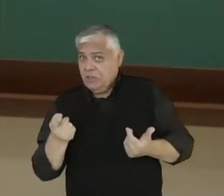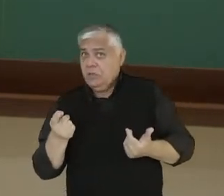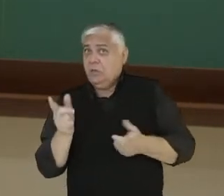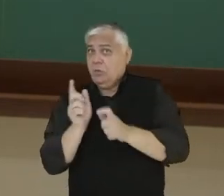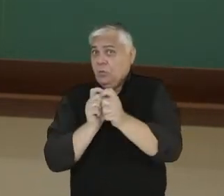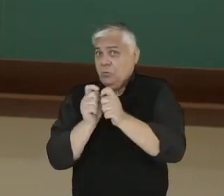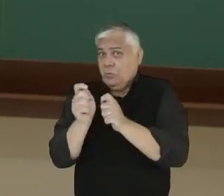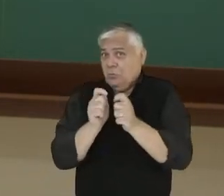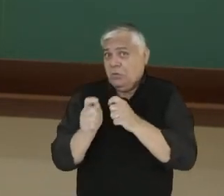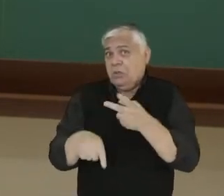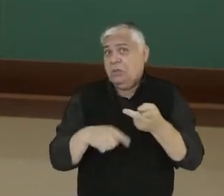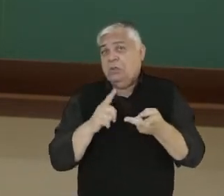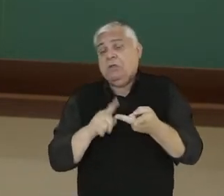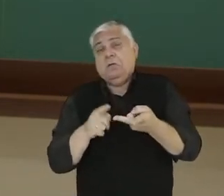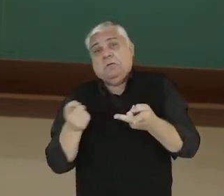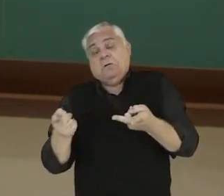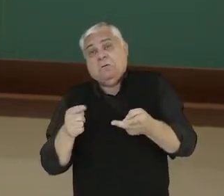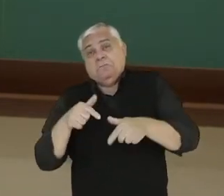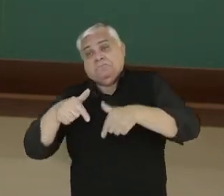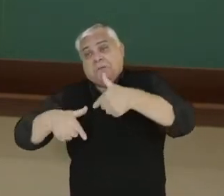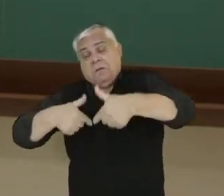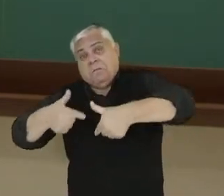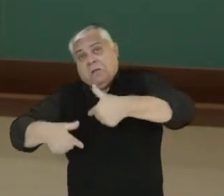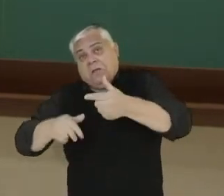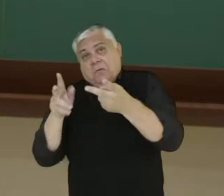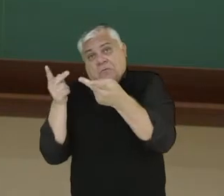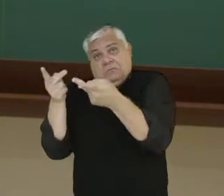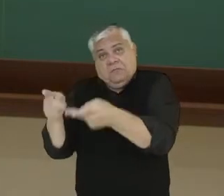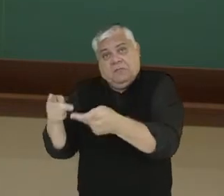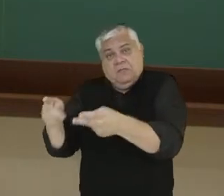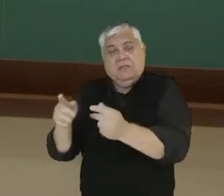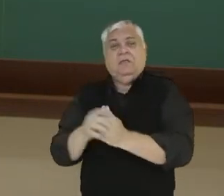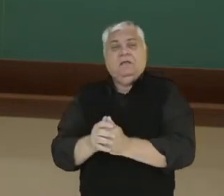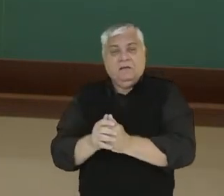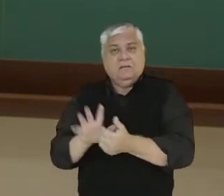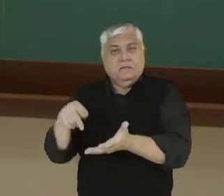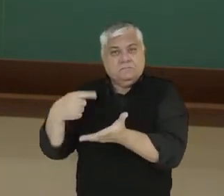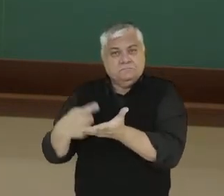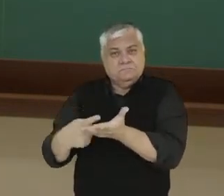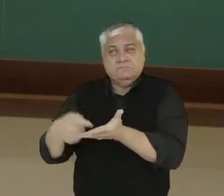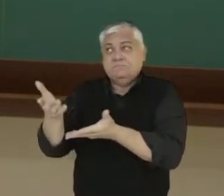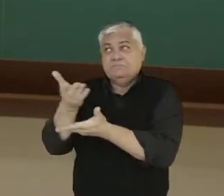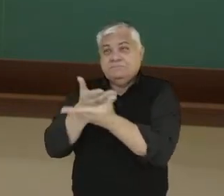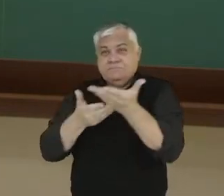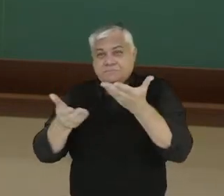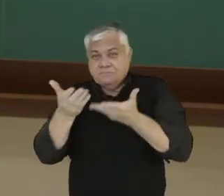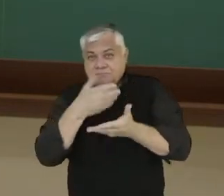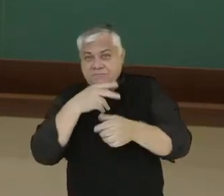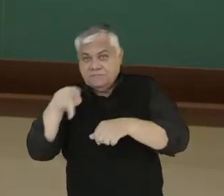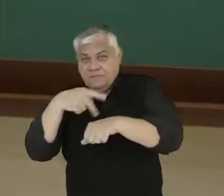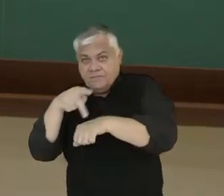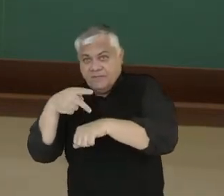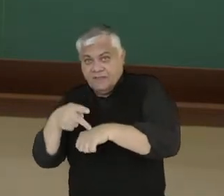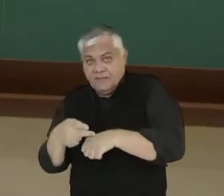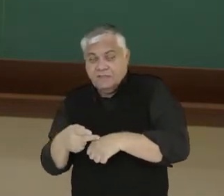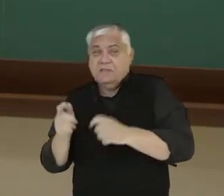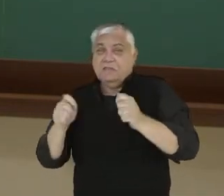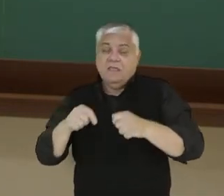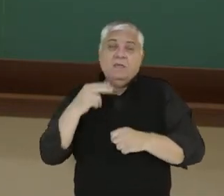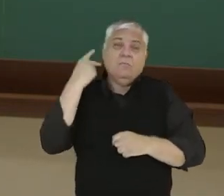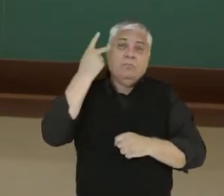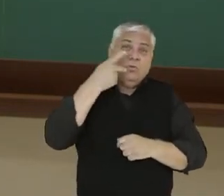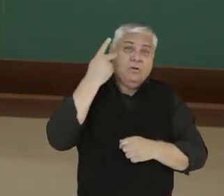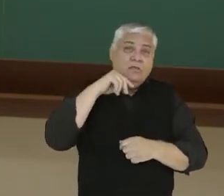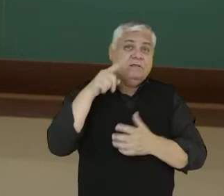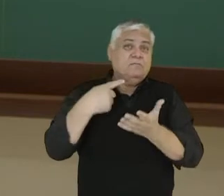economia ou das atividades que ela desenvolve e estabelece relações comerciais com outros países ou relações políticas com